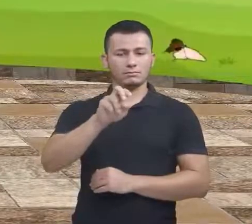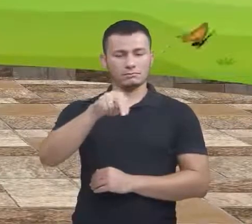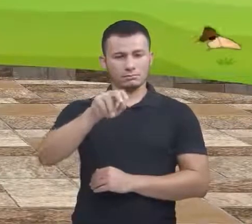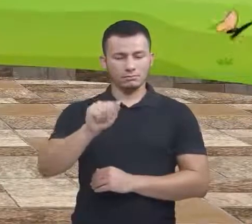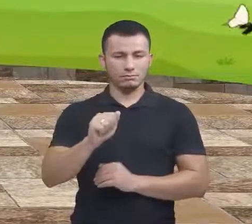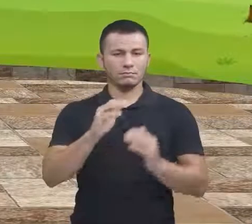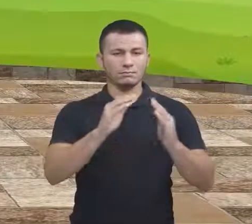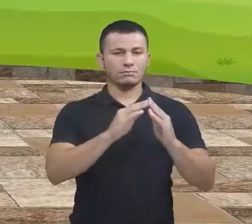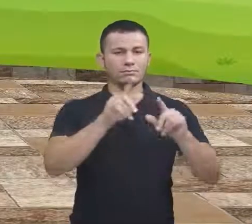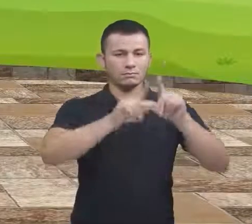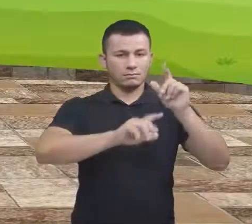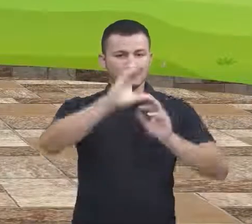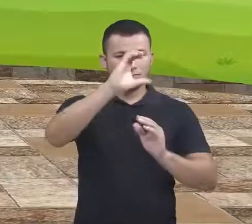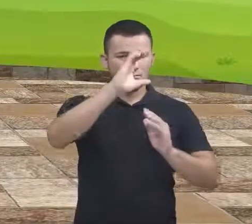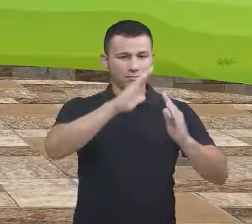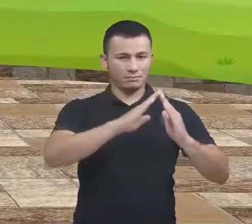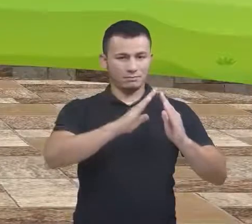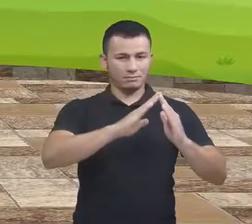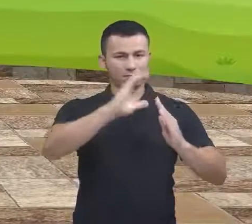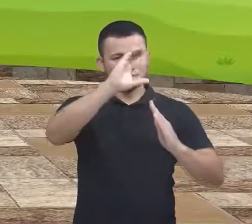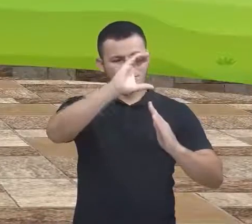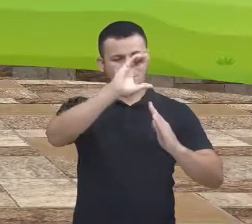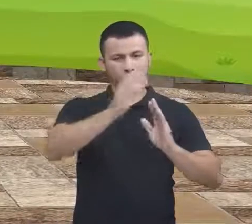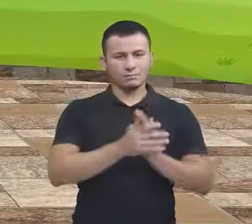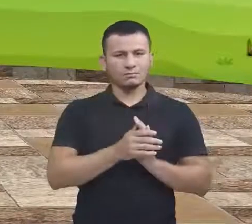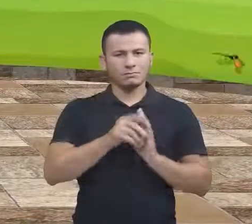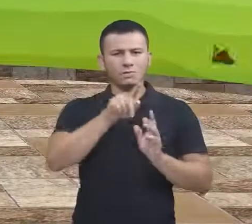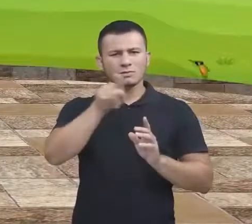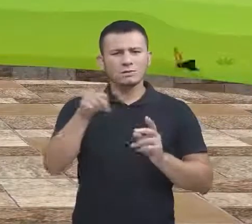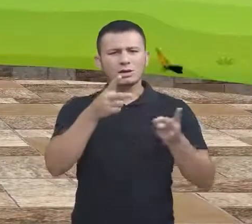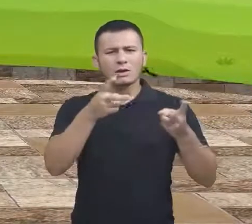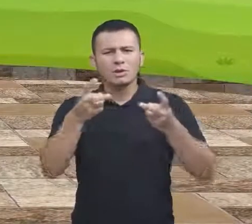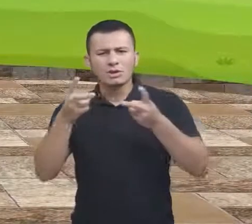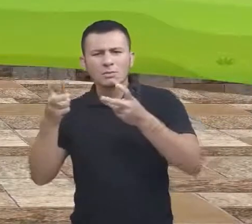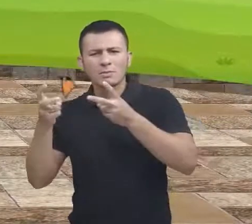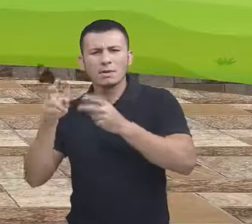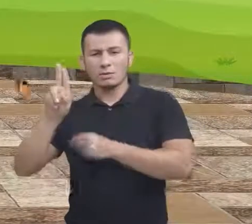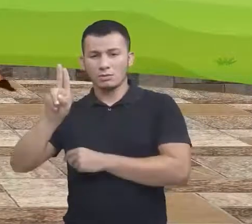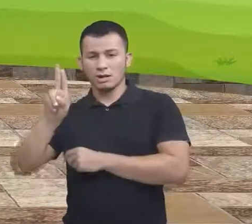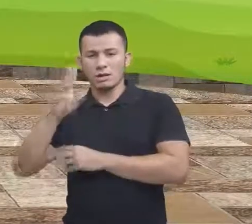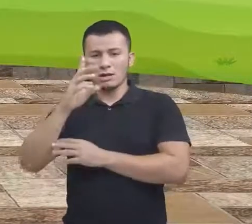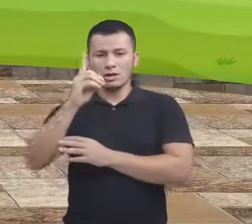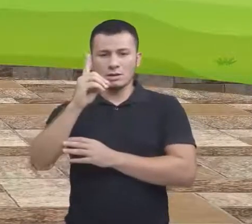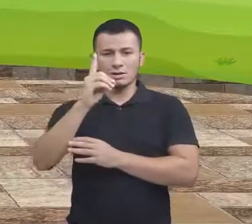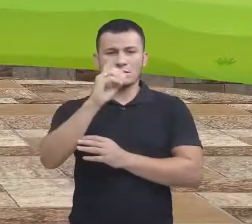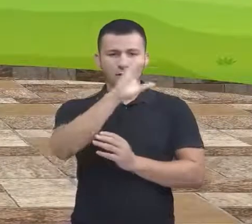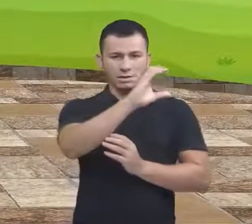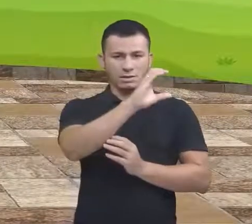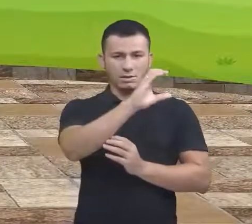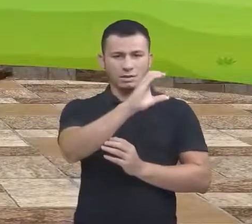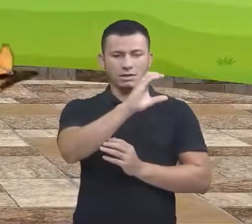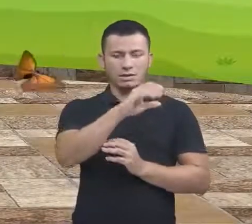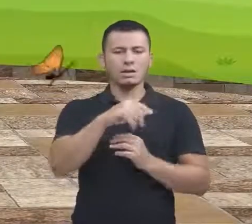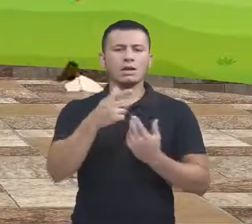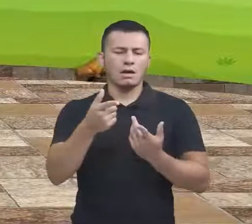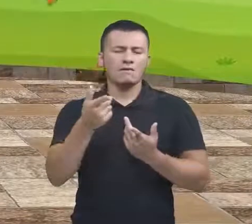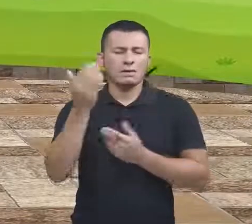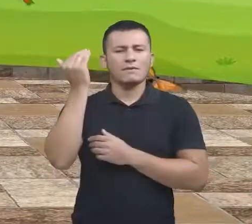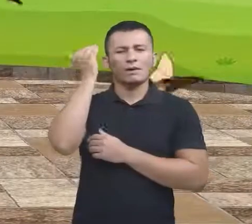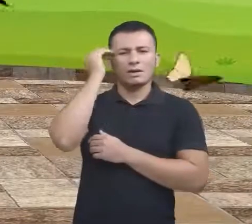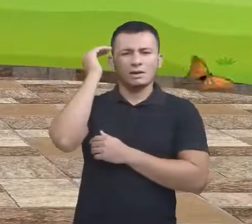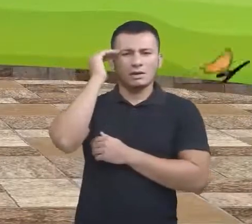letra C quando vocês ver essas casinhas de unidade dezena centena vocês não vão mais